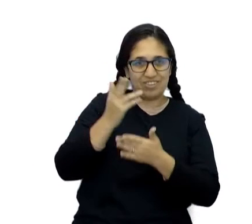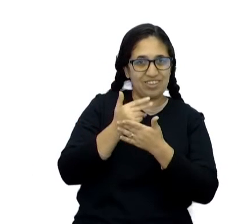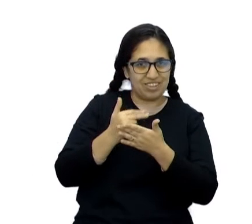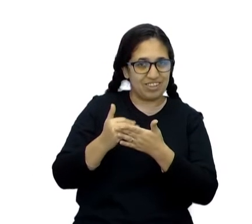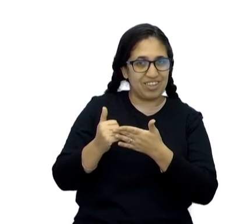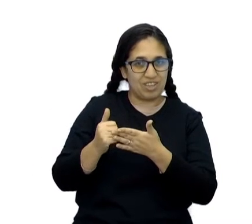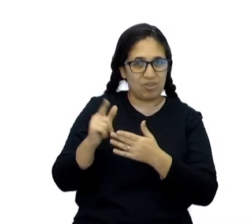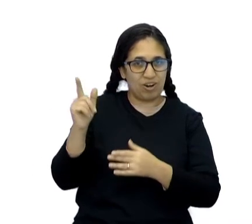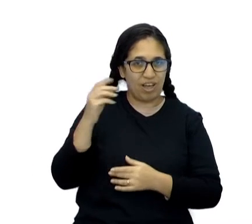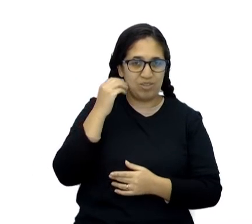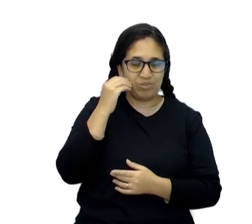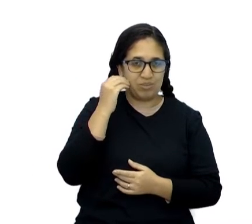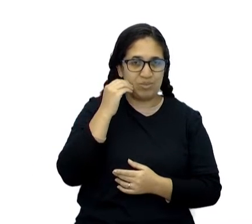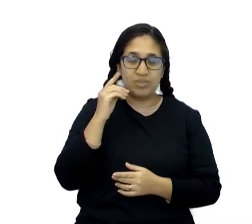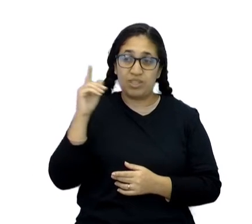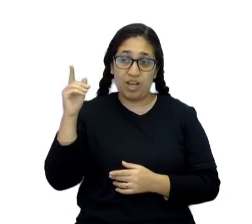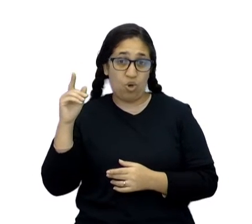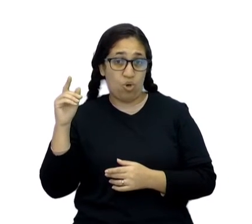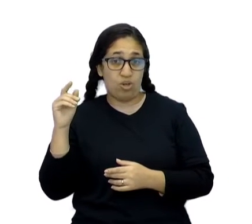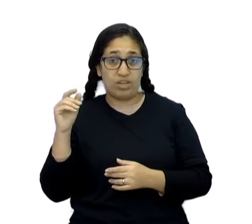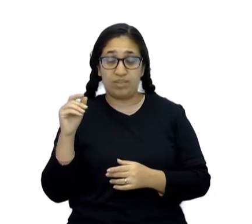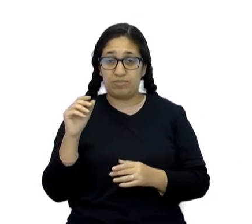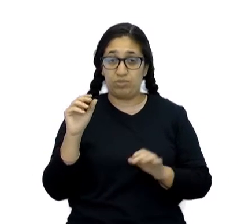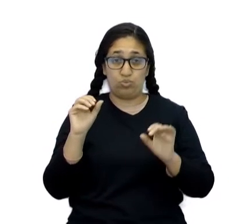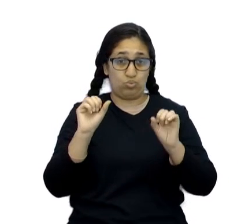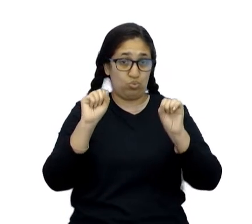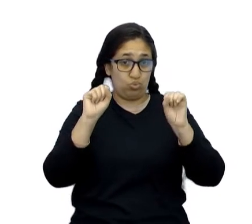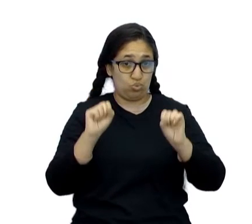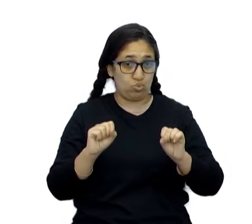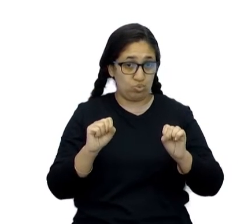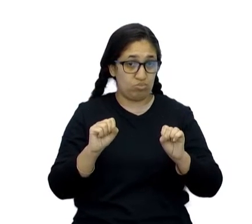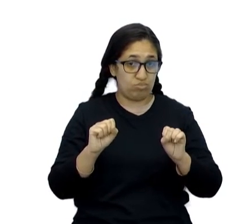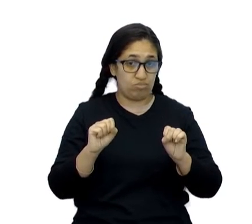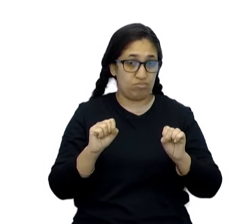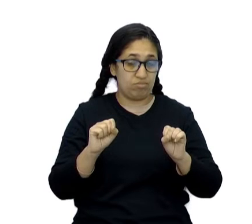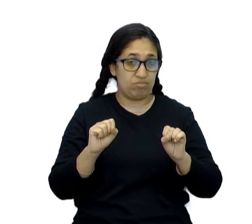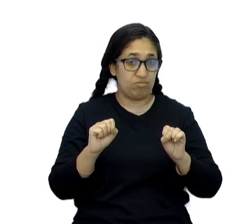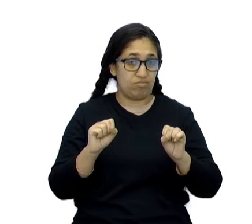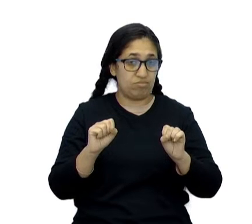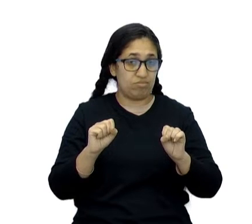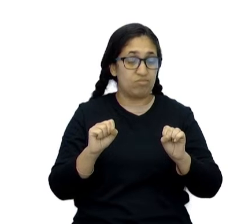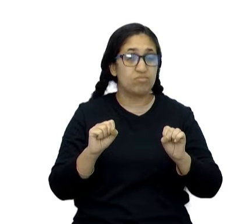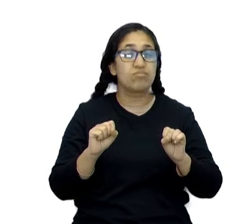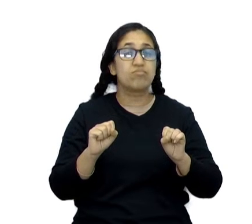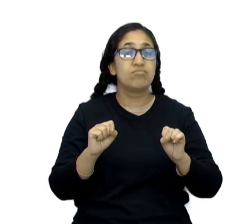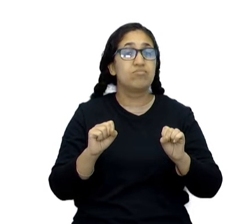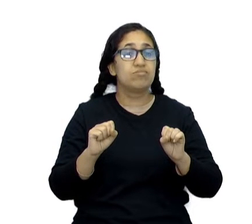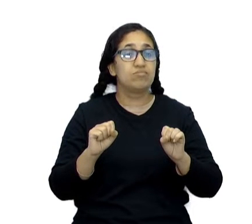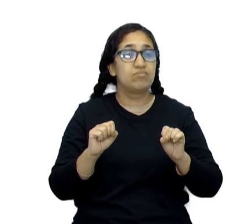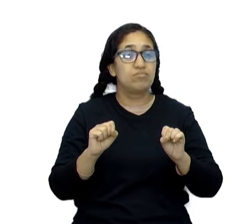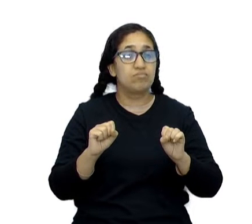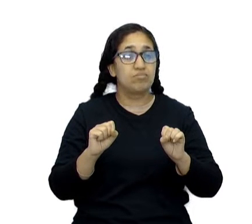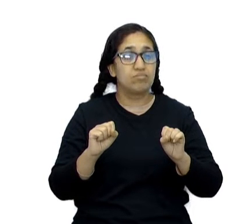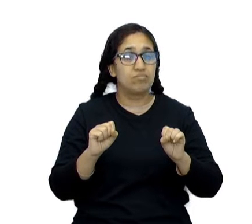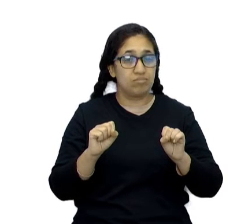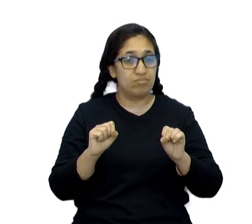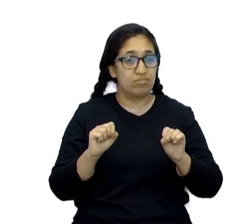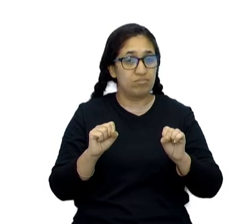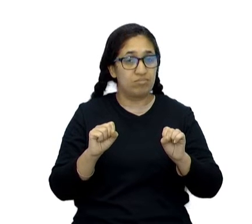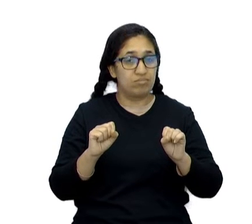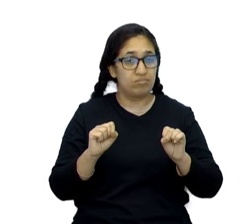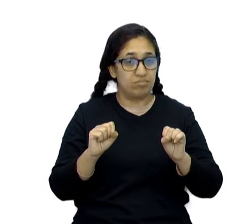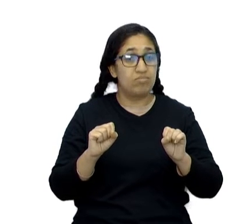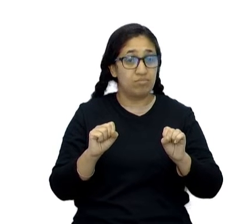no experimento. Se fossem dois sus, qual que é a diferença de dois sus? As linhas seriam assim